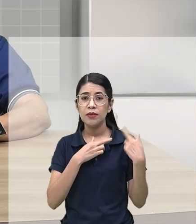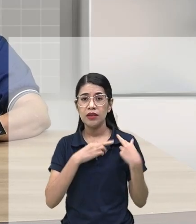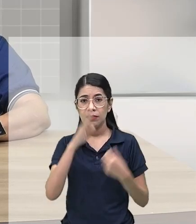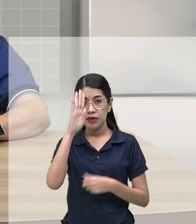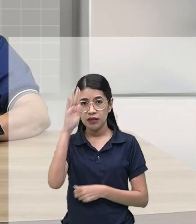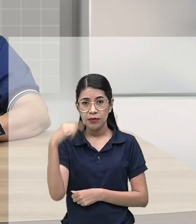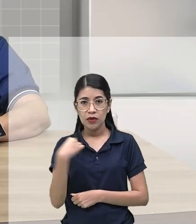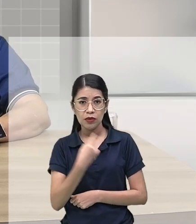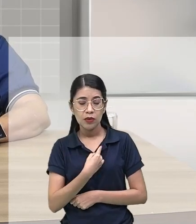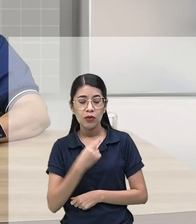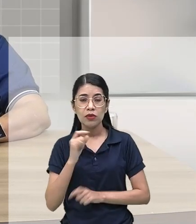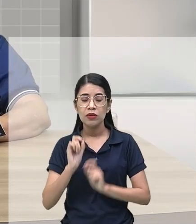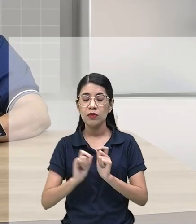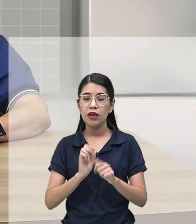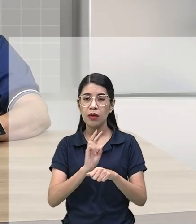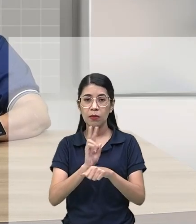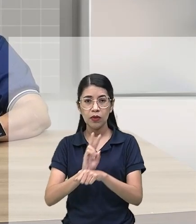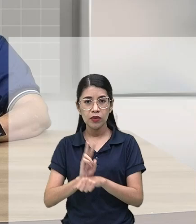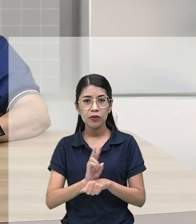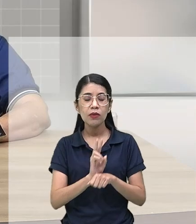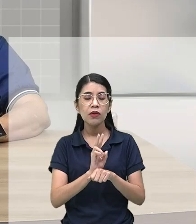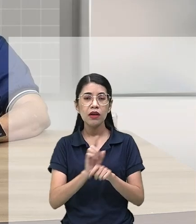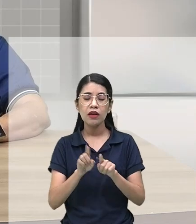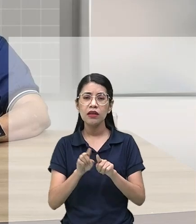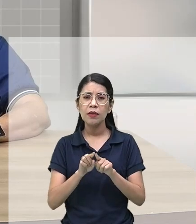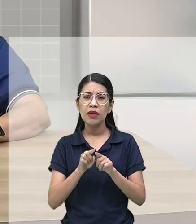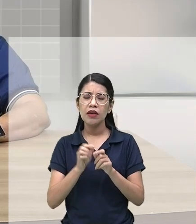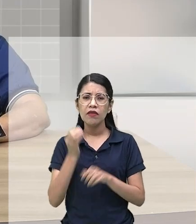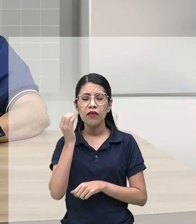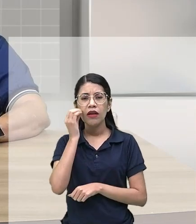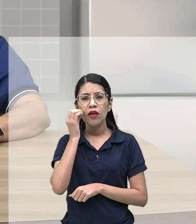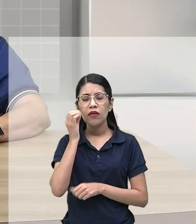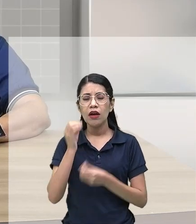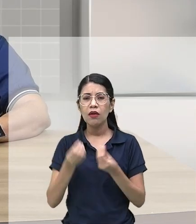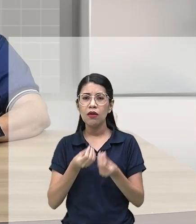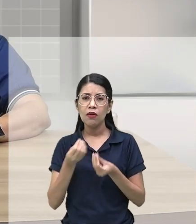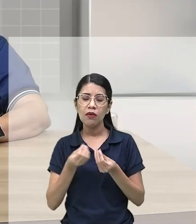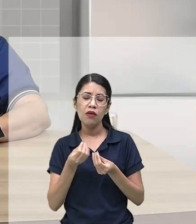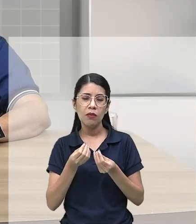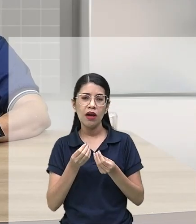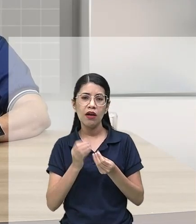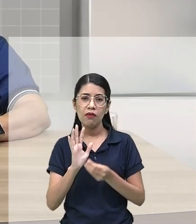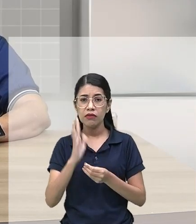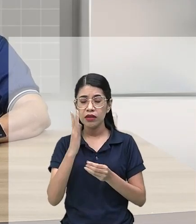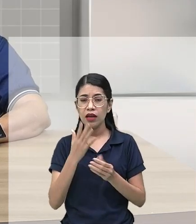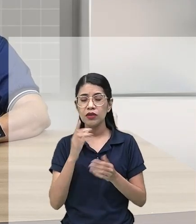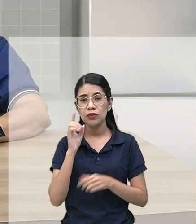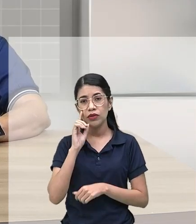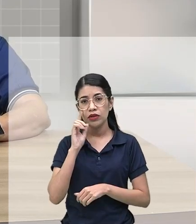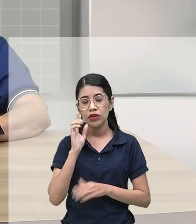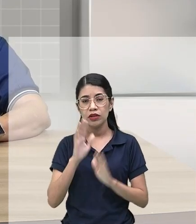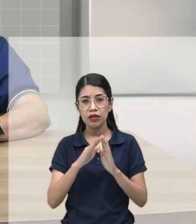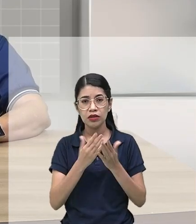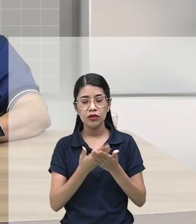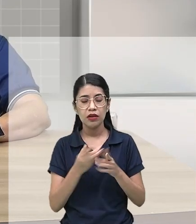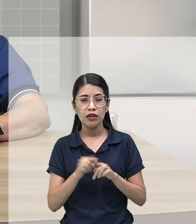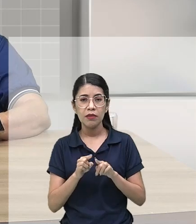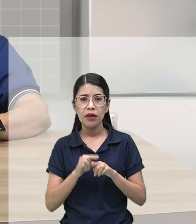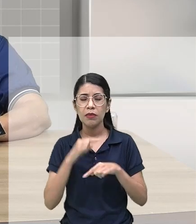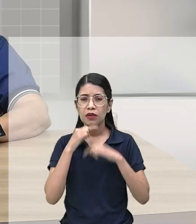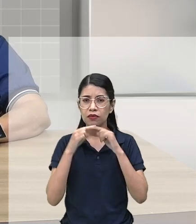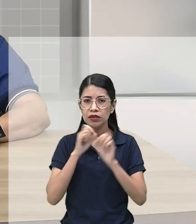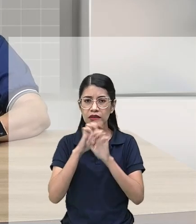principal é monitorar e fazer esse acompanhamento juntamente com vocês, para estar sanando dúvidas com relação